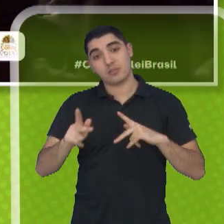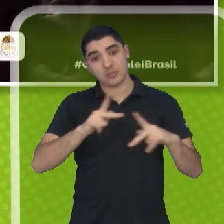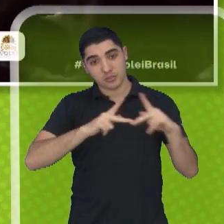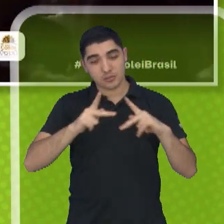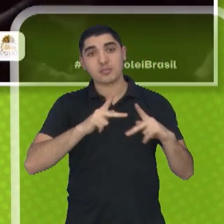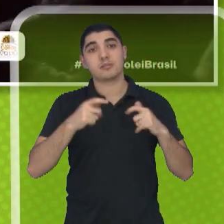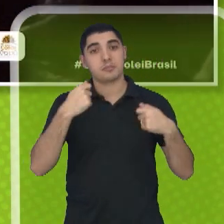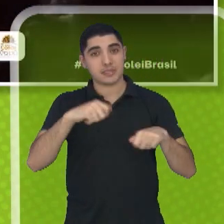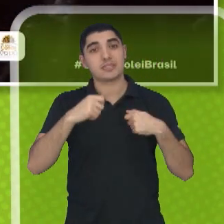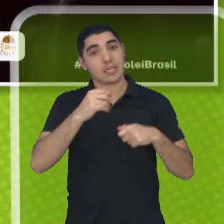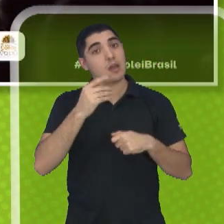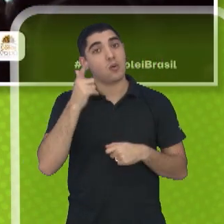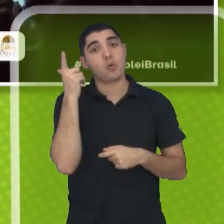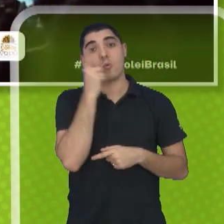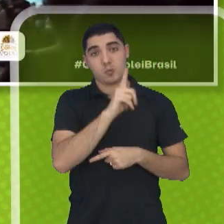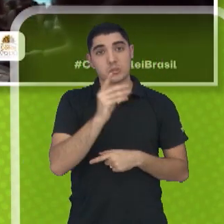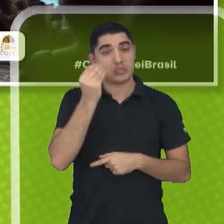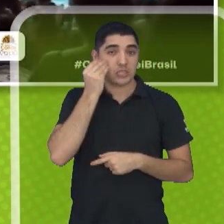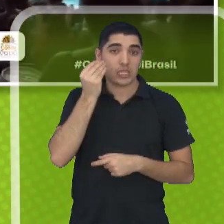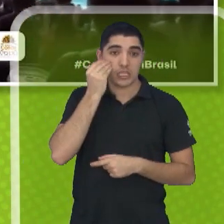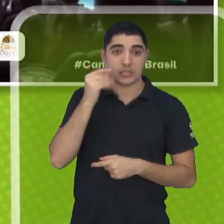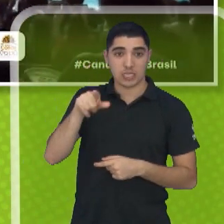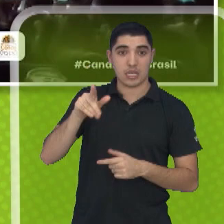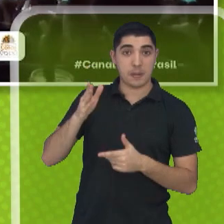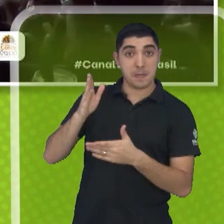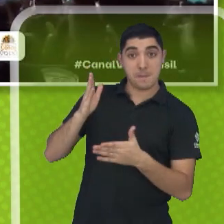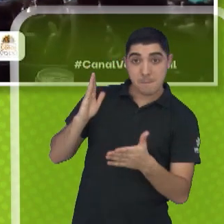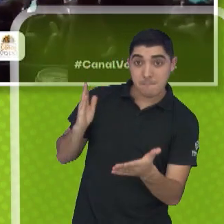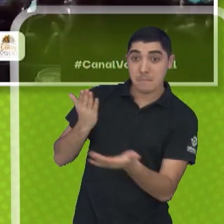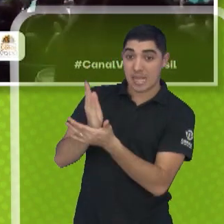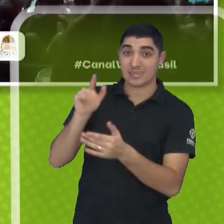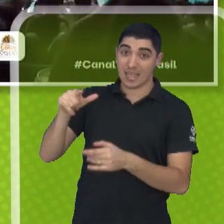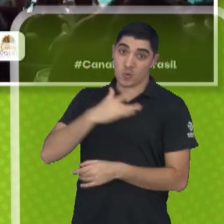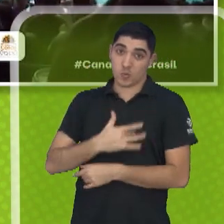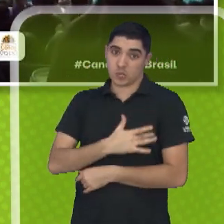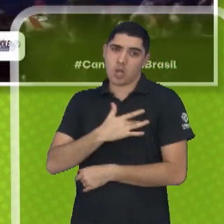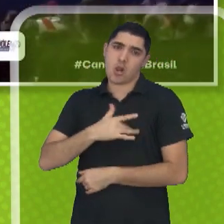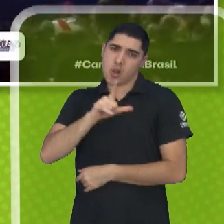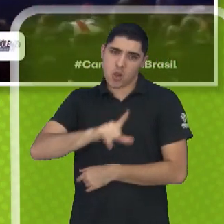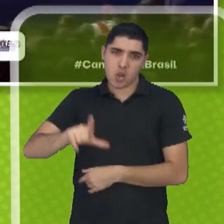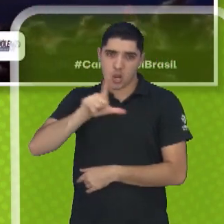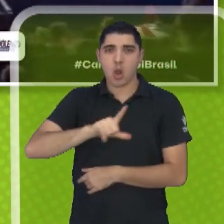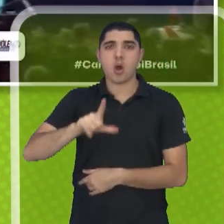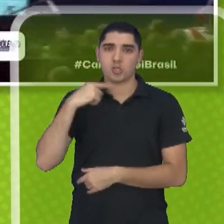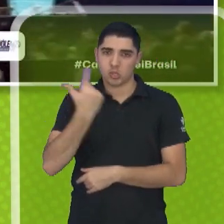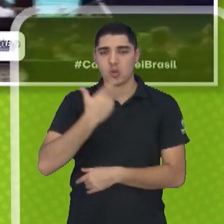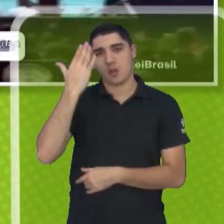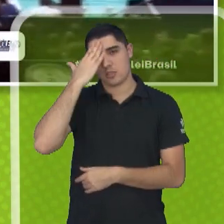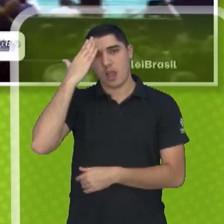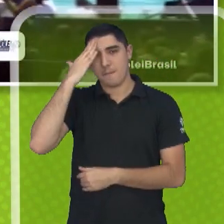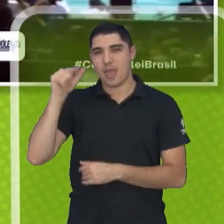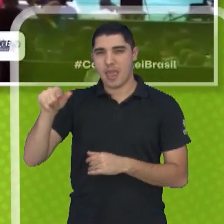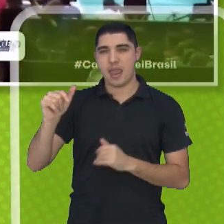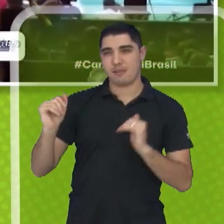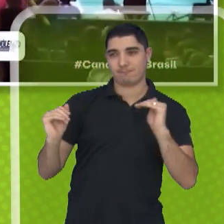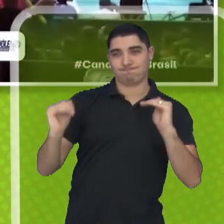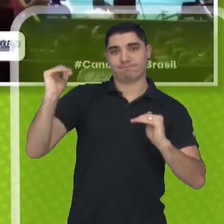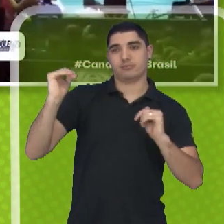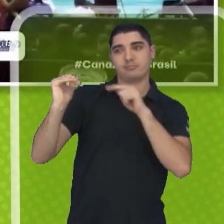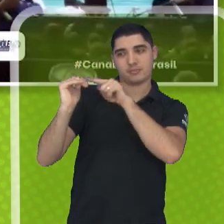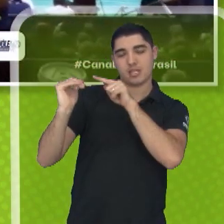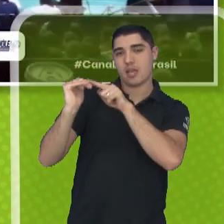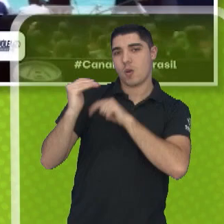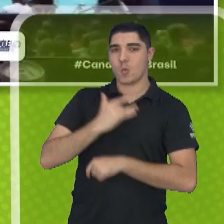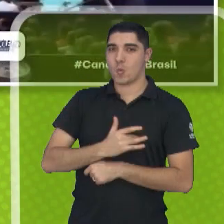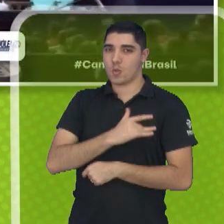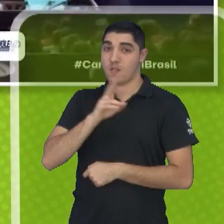de conseguir passar. Lógico que na escala de favoritismo, o Cruzeiro é muito mais